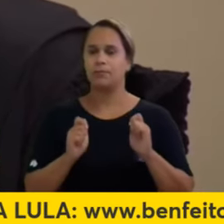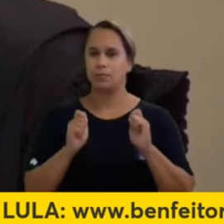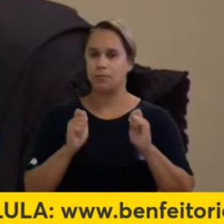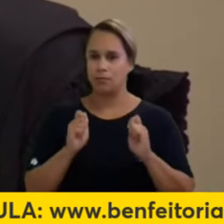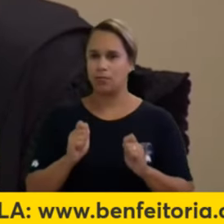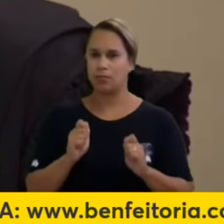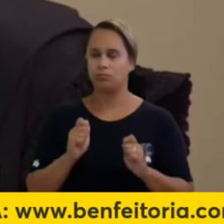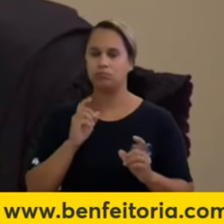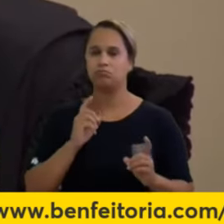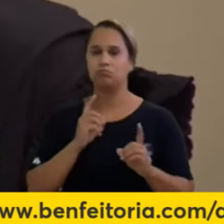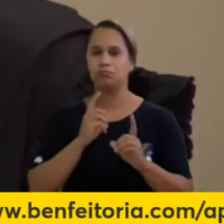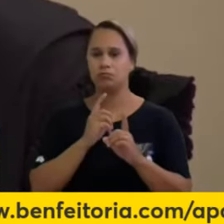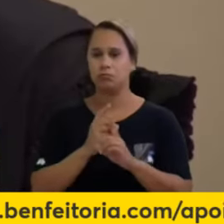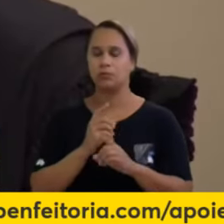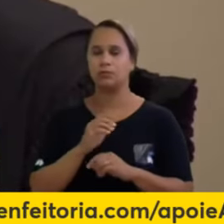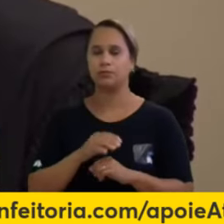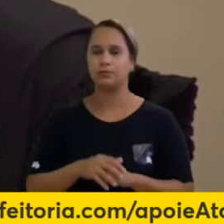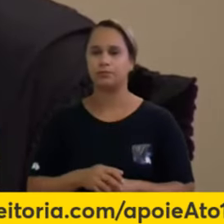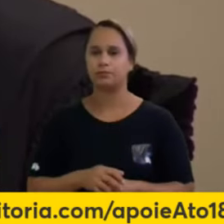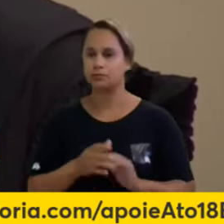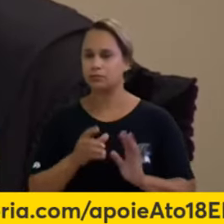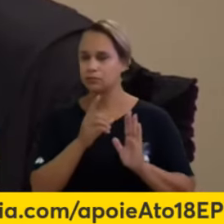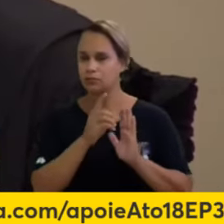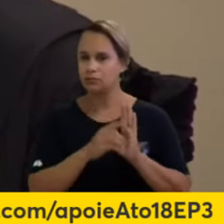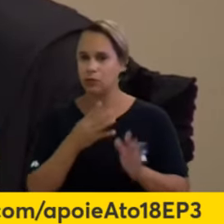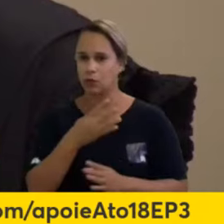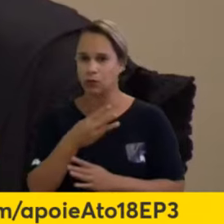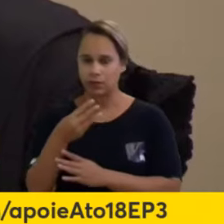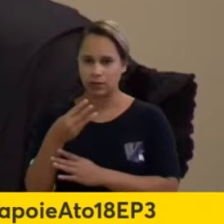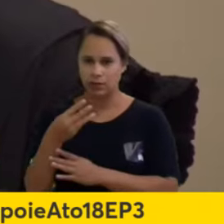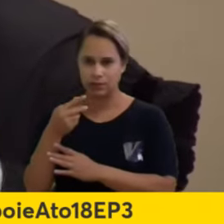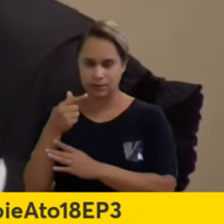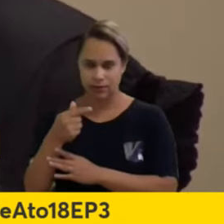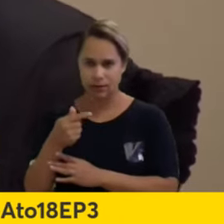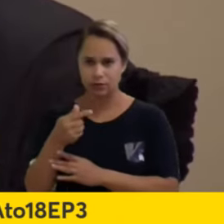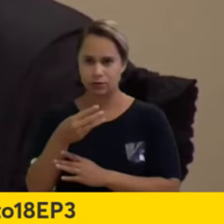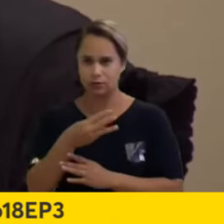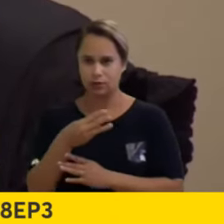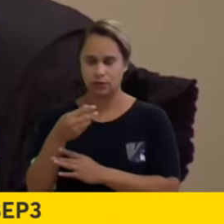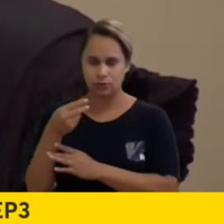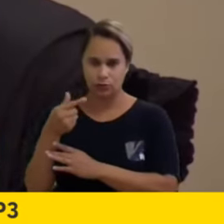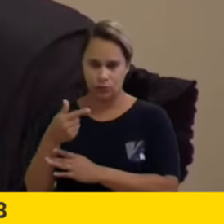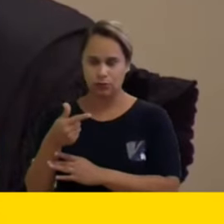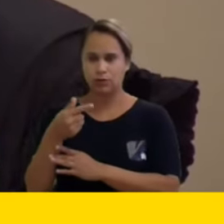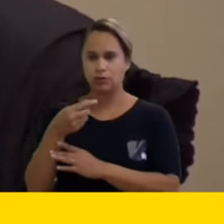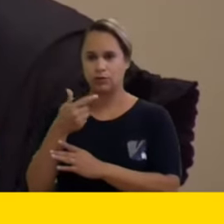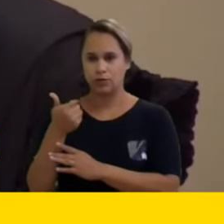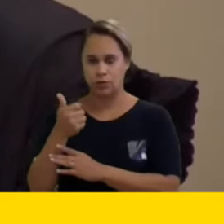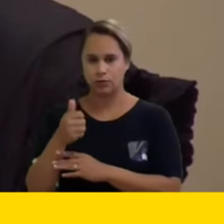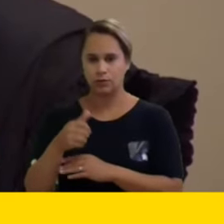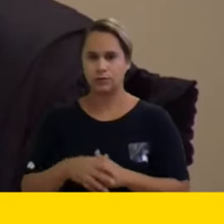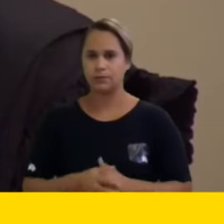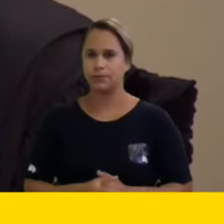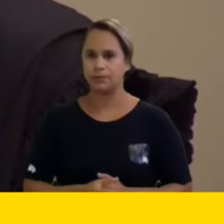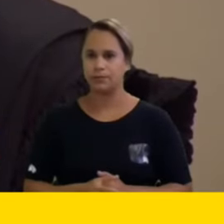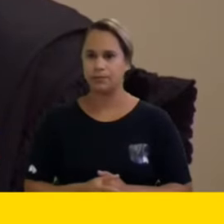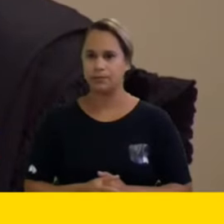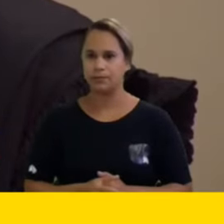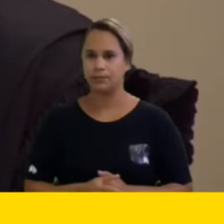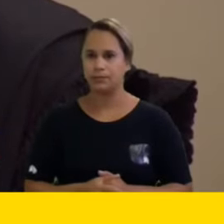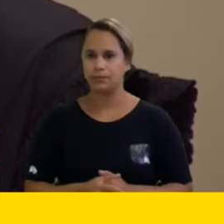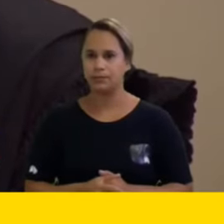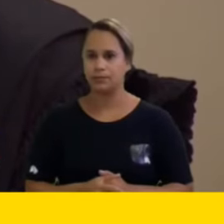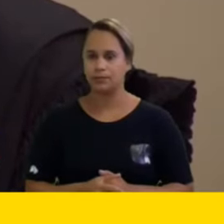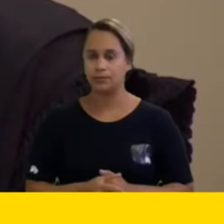do 437 47 428 tal documento senhor presidente possui 334 páginas denominado despas